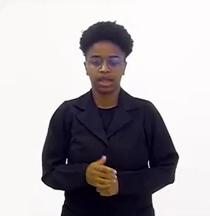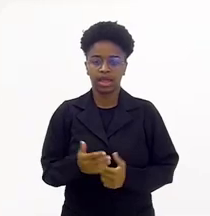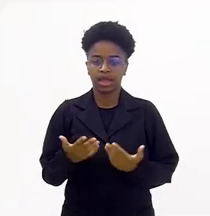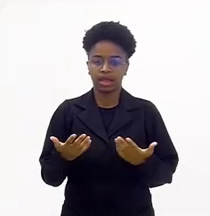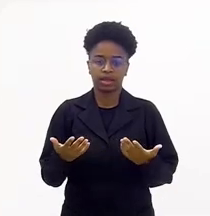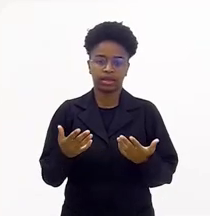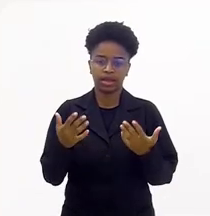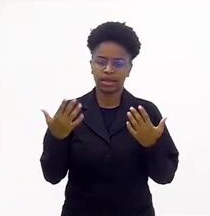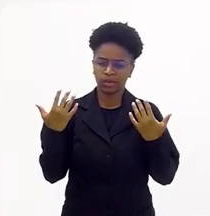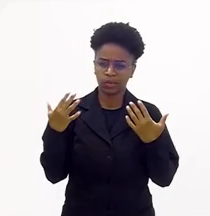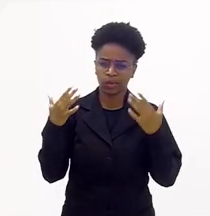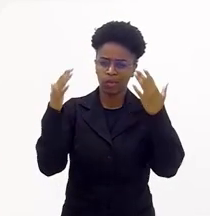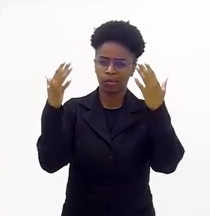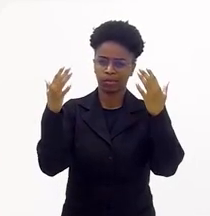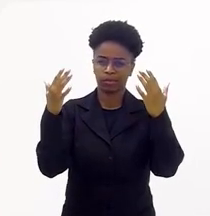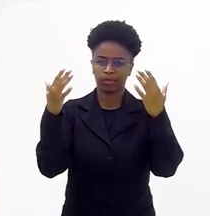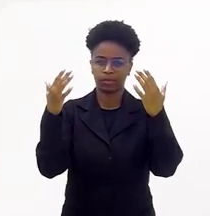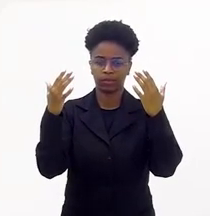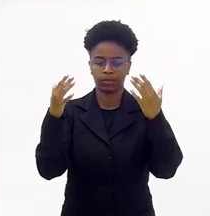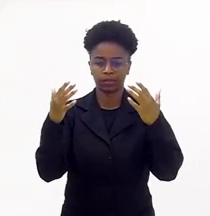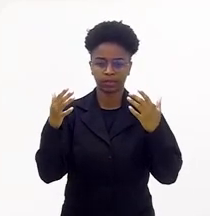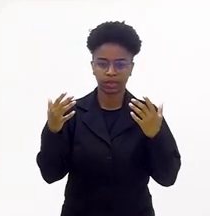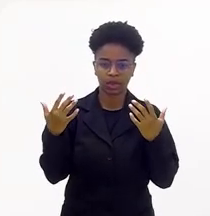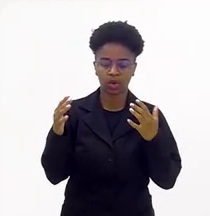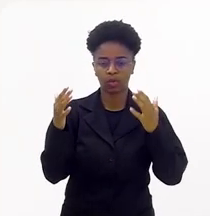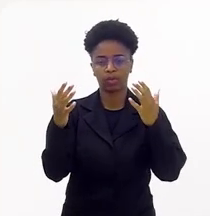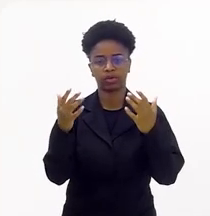quando a comemoração.